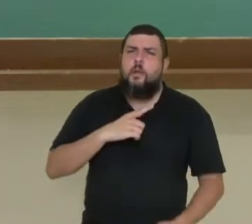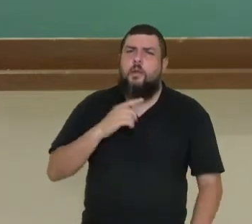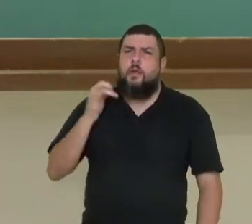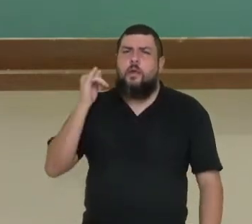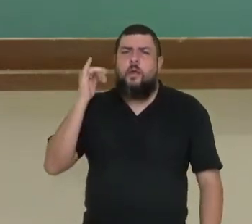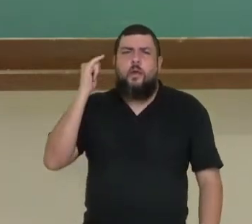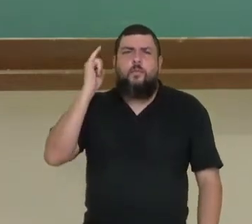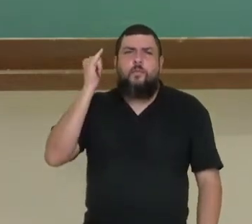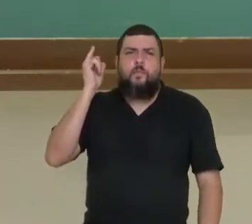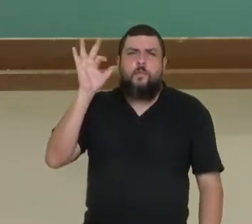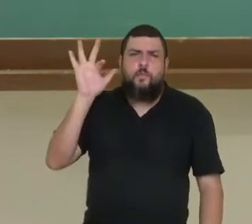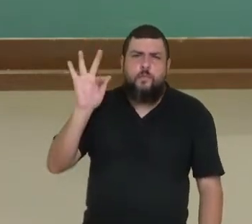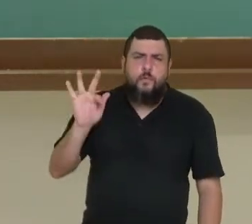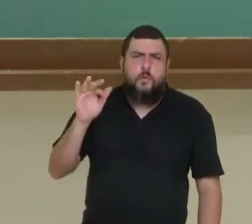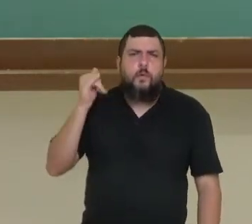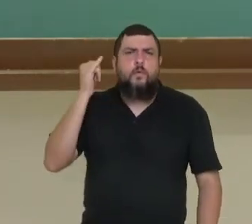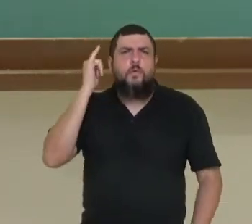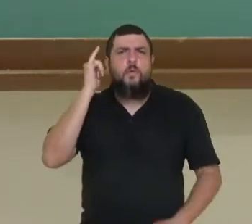resumos, textos